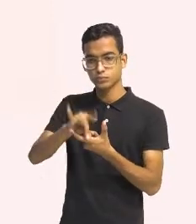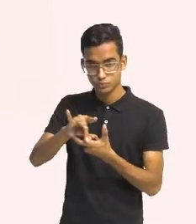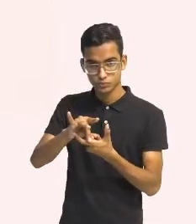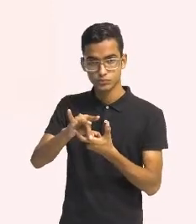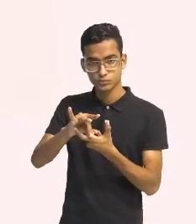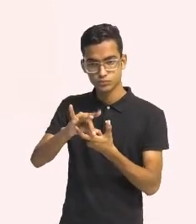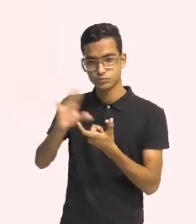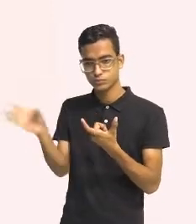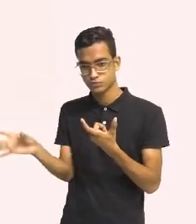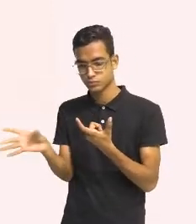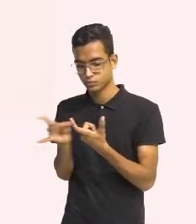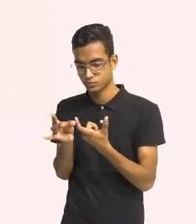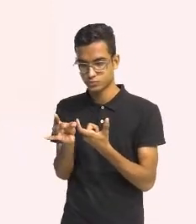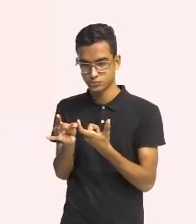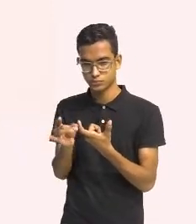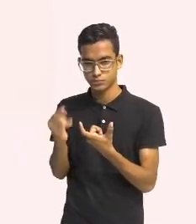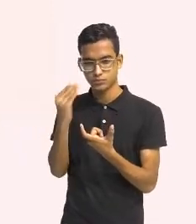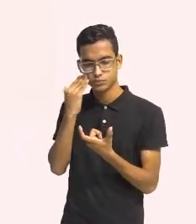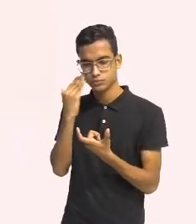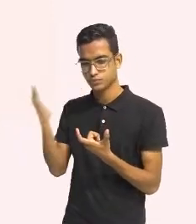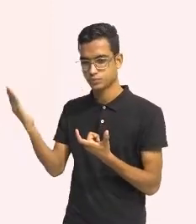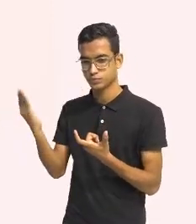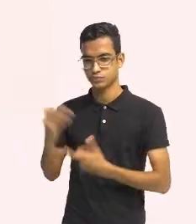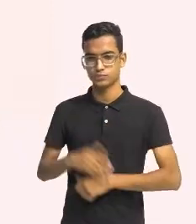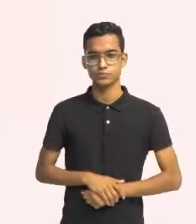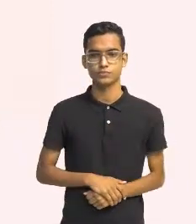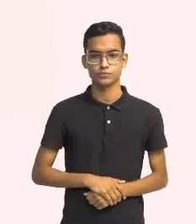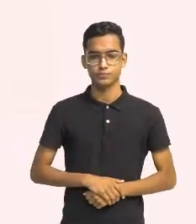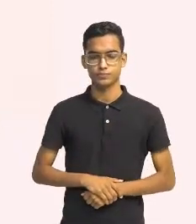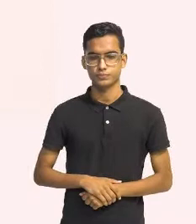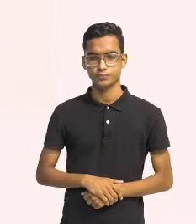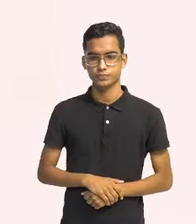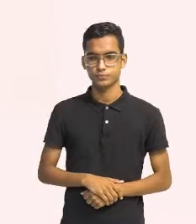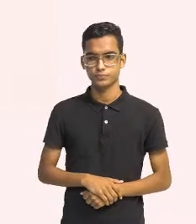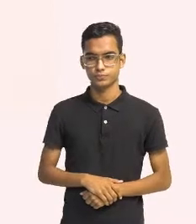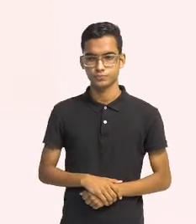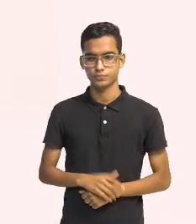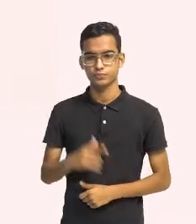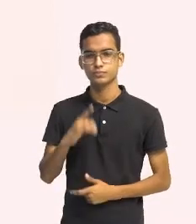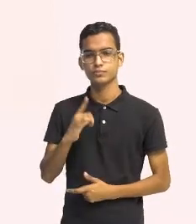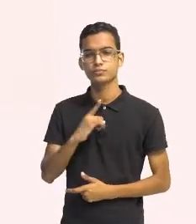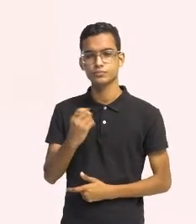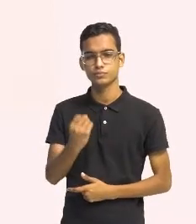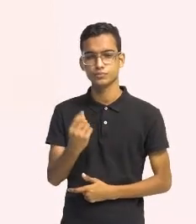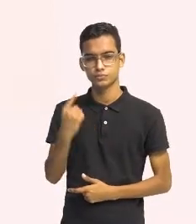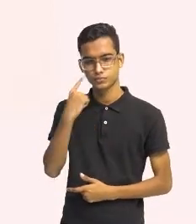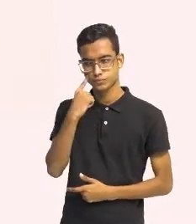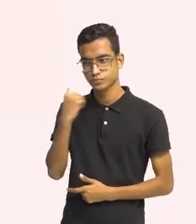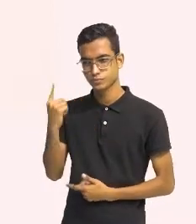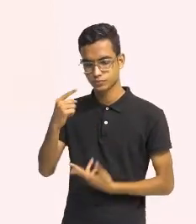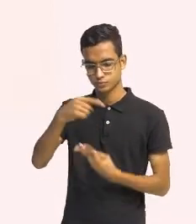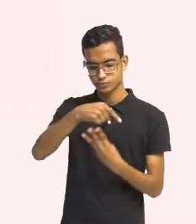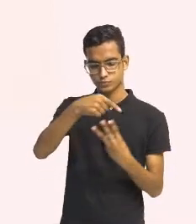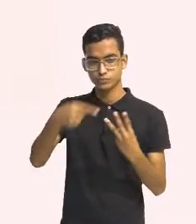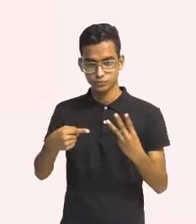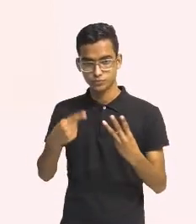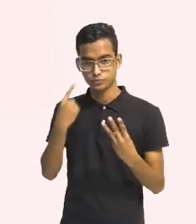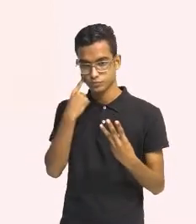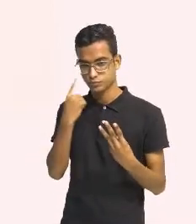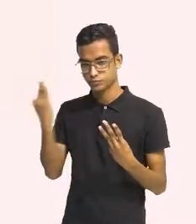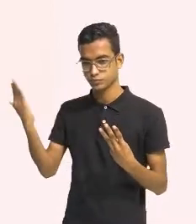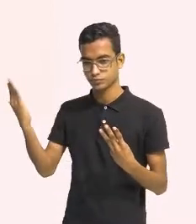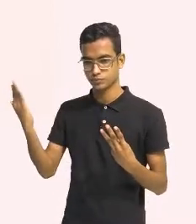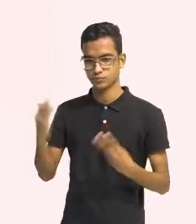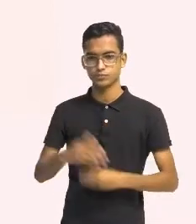infixo e sufixo. Toda cadeia principal tem esses três pontos, tá bom? Esses três momentos, vamos dizer